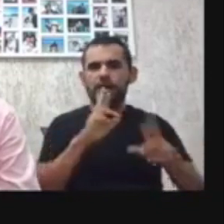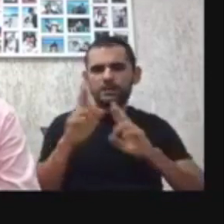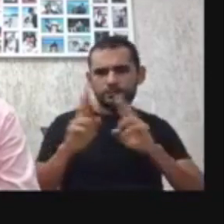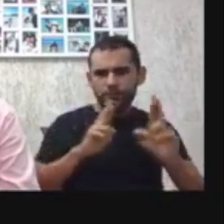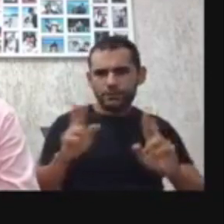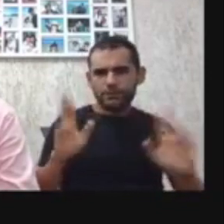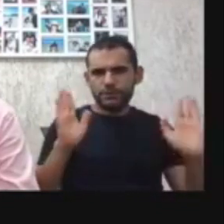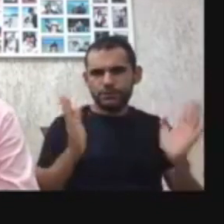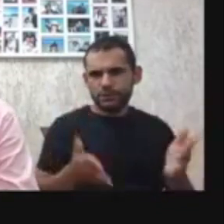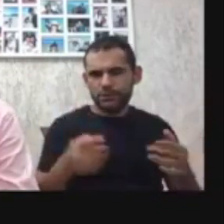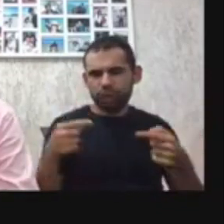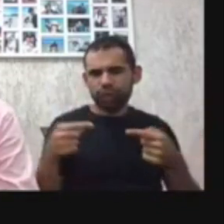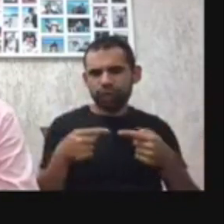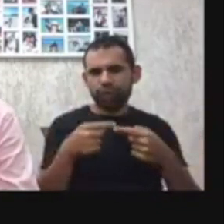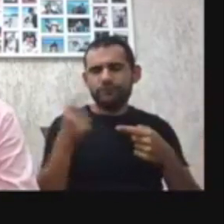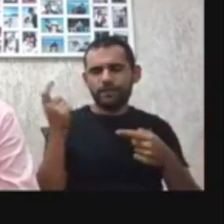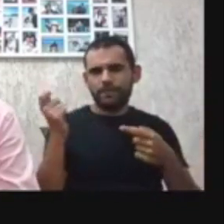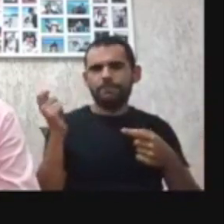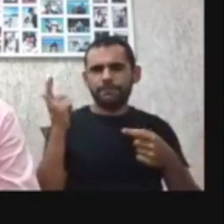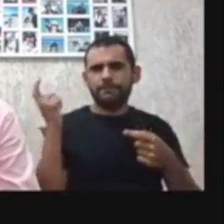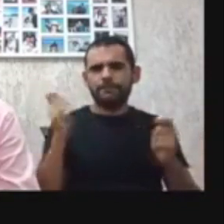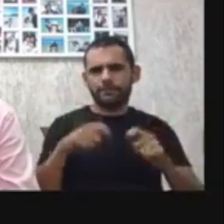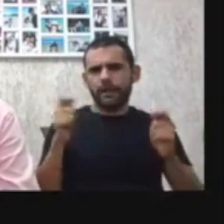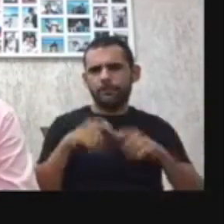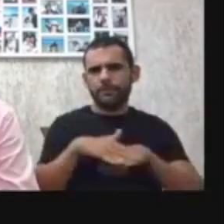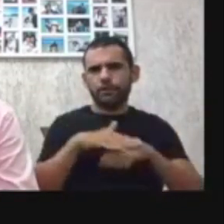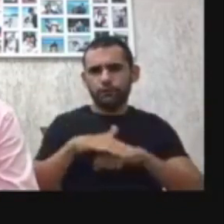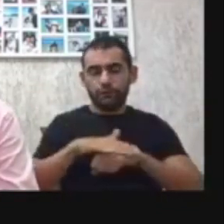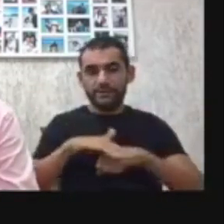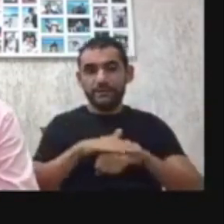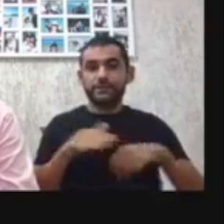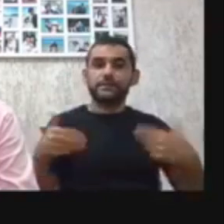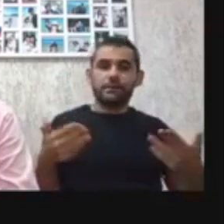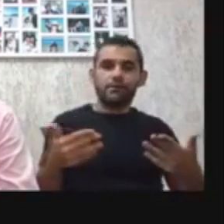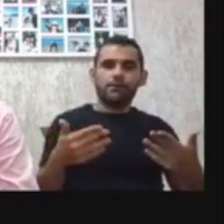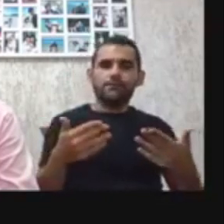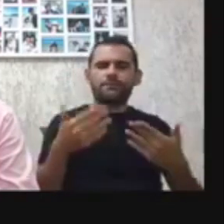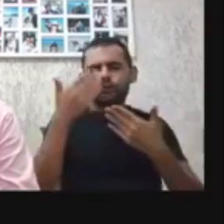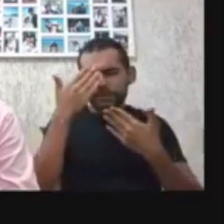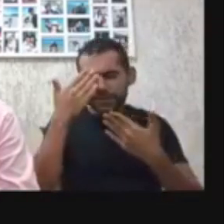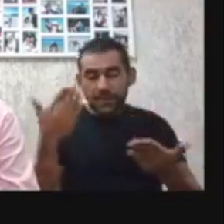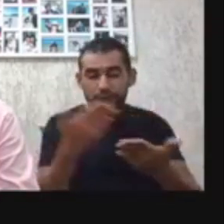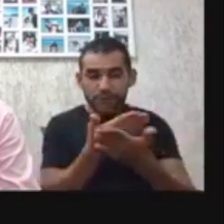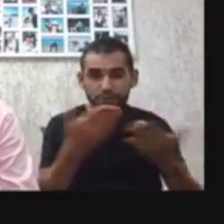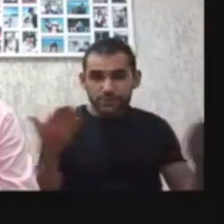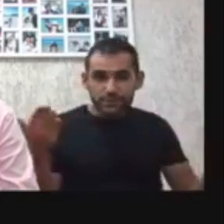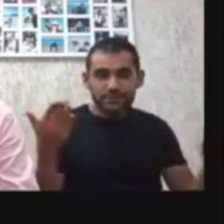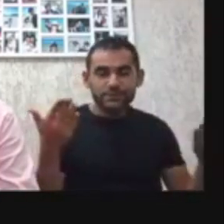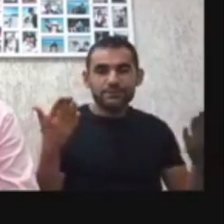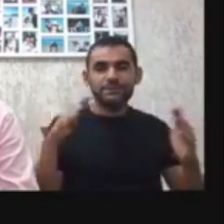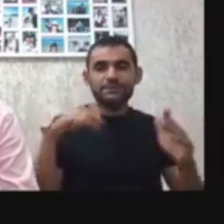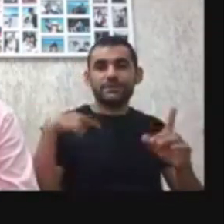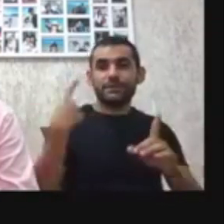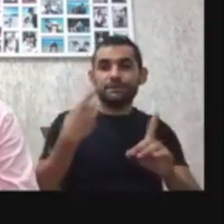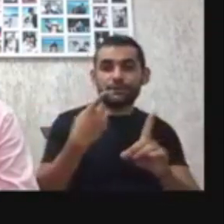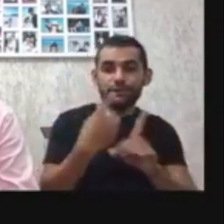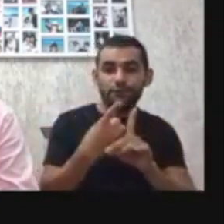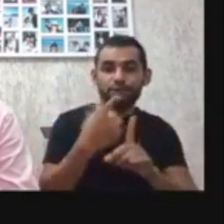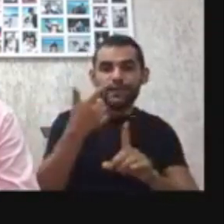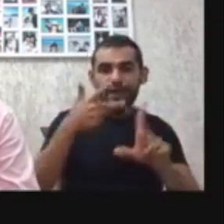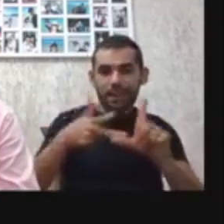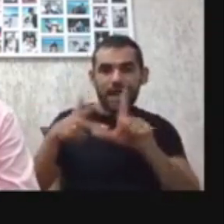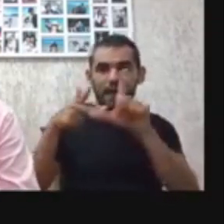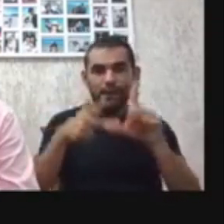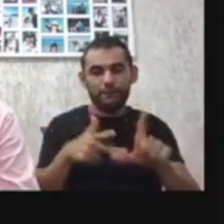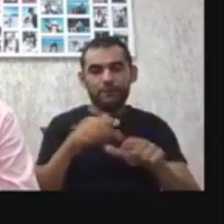acordo com nossa conversa. Mas, de qualquer forma, muito obrigado a todos e até a próxima live aí do Mais